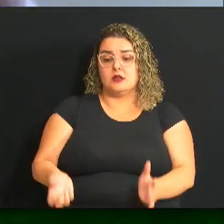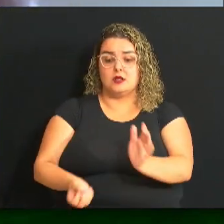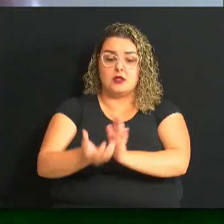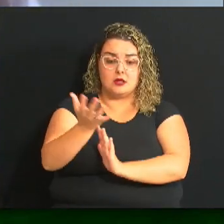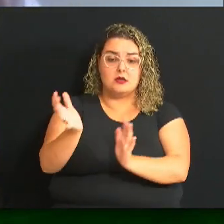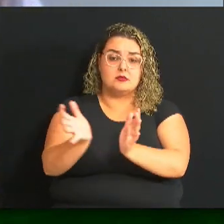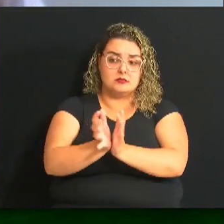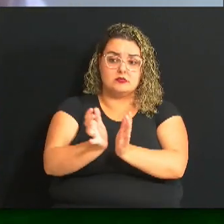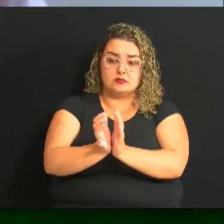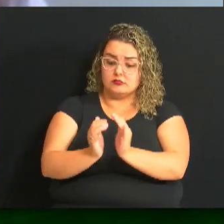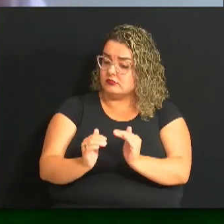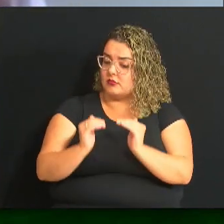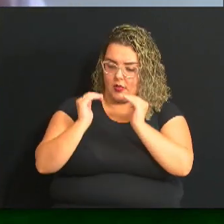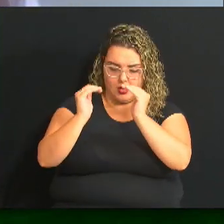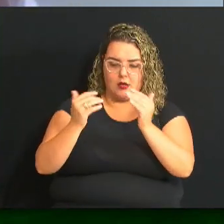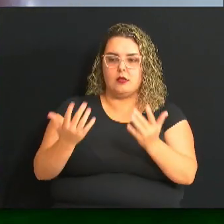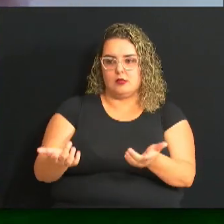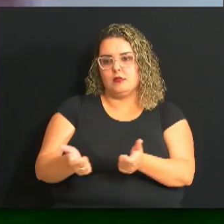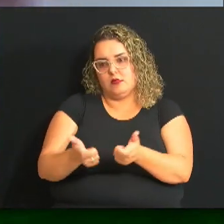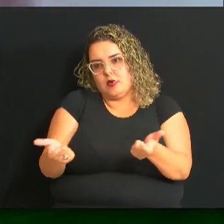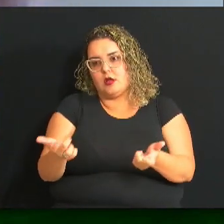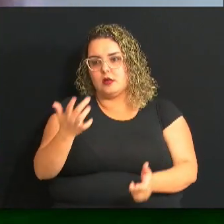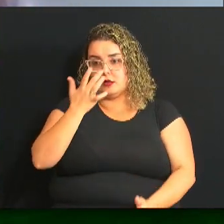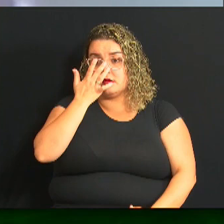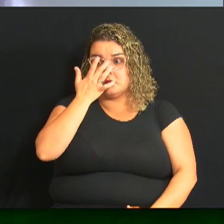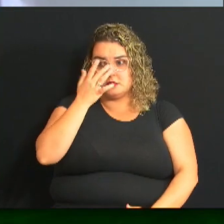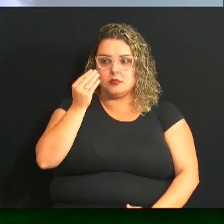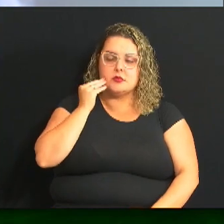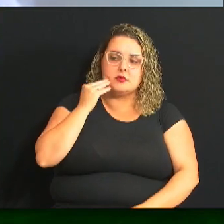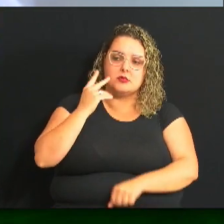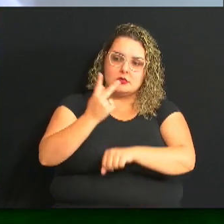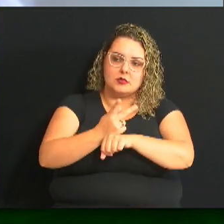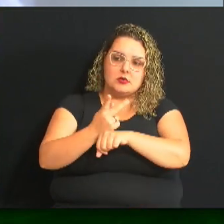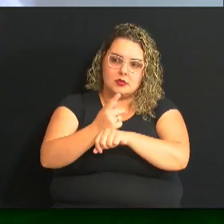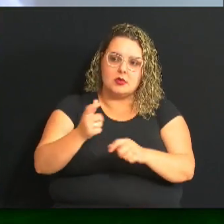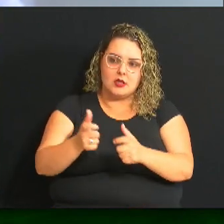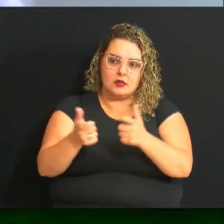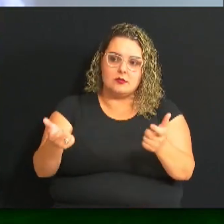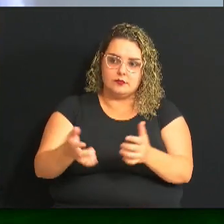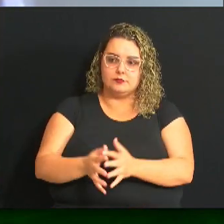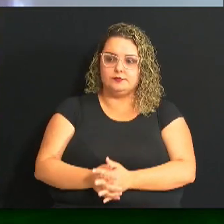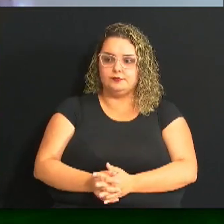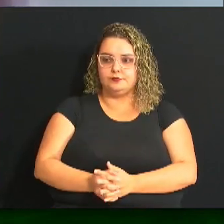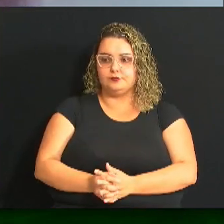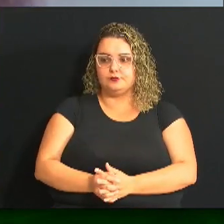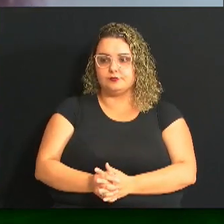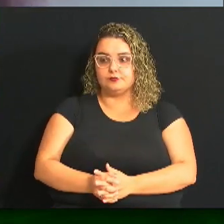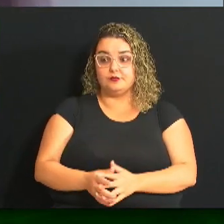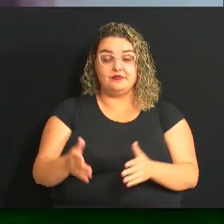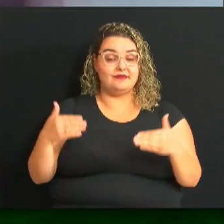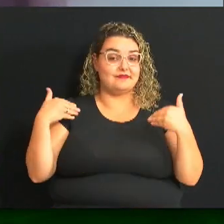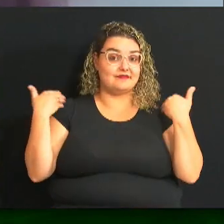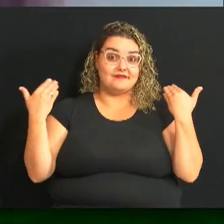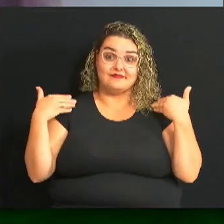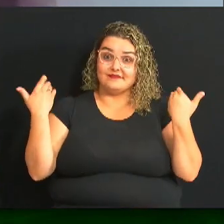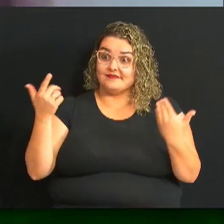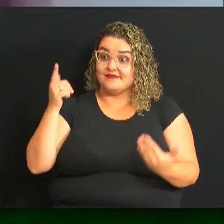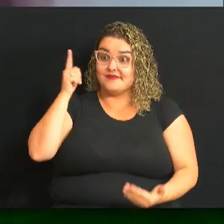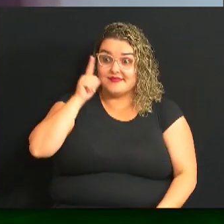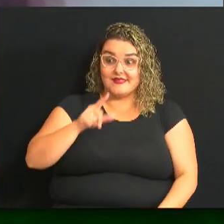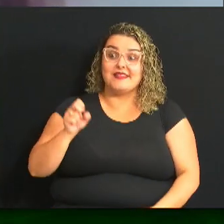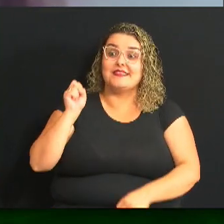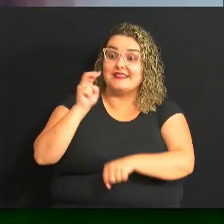nível de tentar algum prêmio maior. E a alegria é que a gente conseguiu a